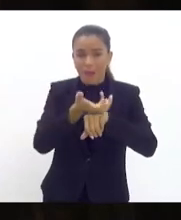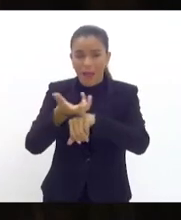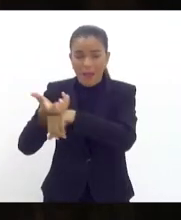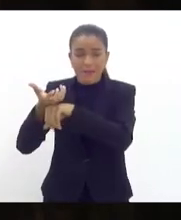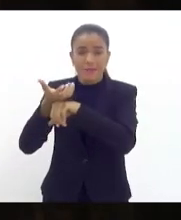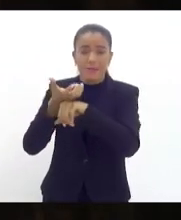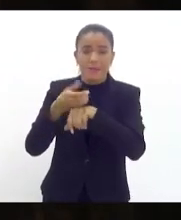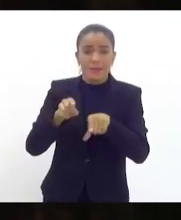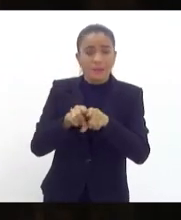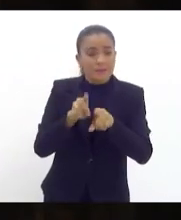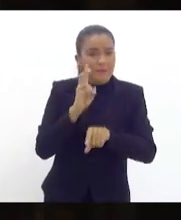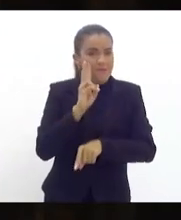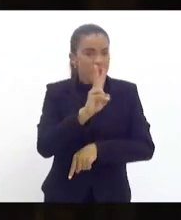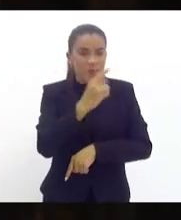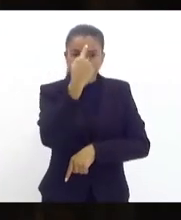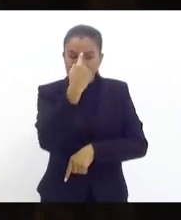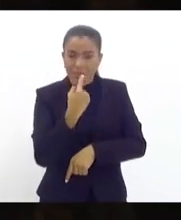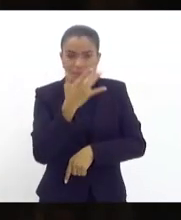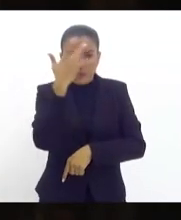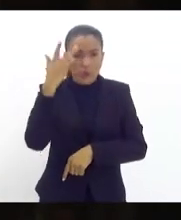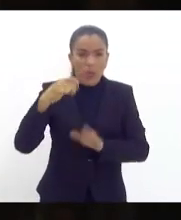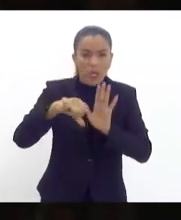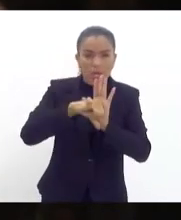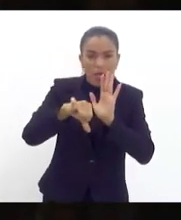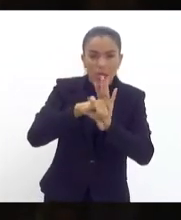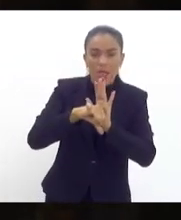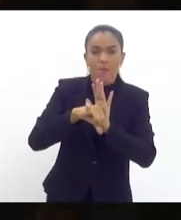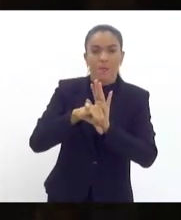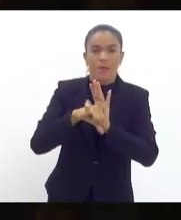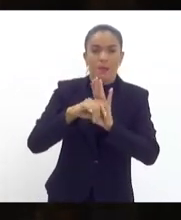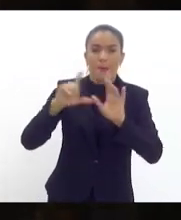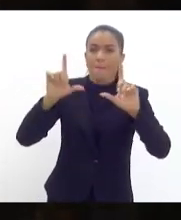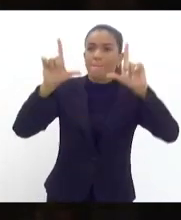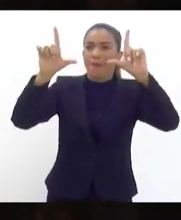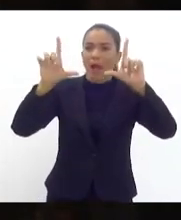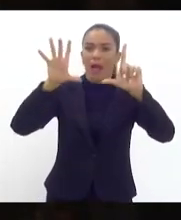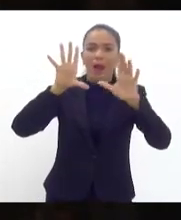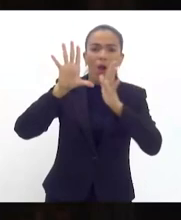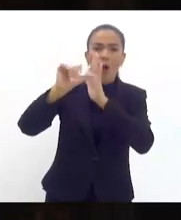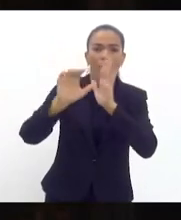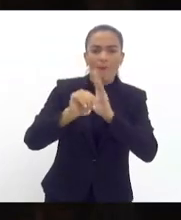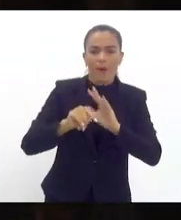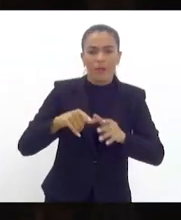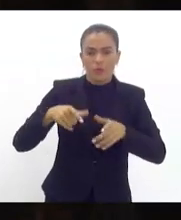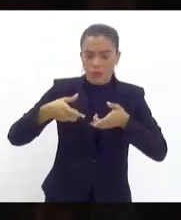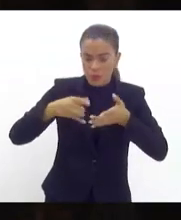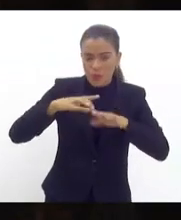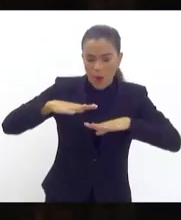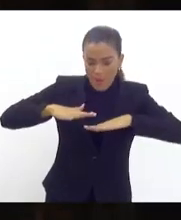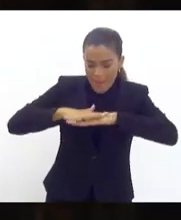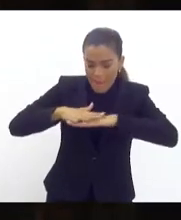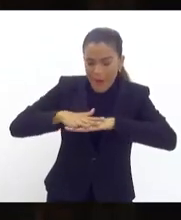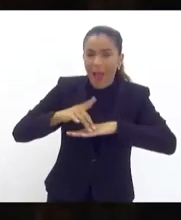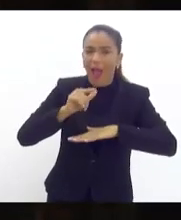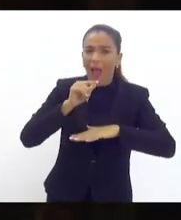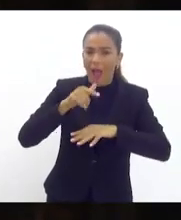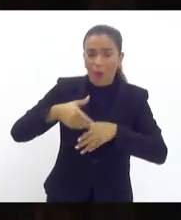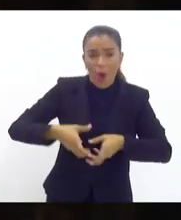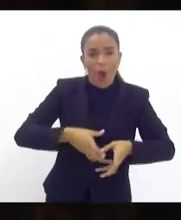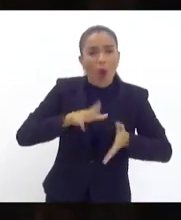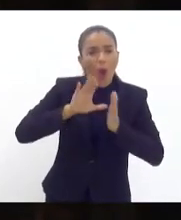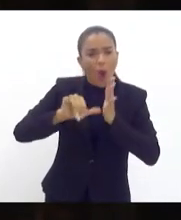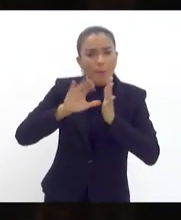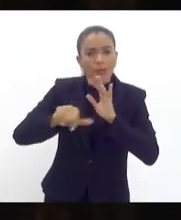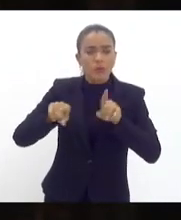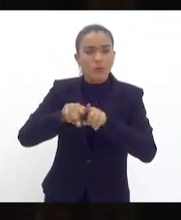é de indivíduos cometendo crimes retirando placas retirando isso realmente atinge a nossa sensação de segurança e